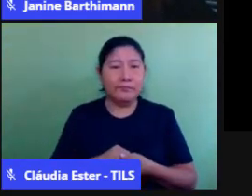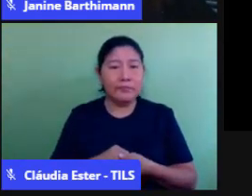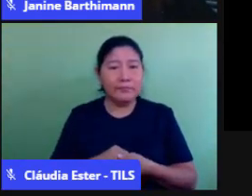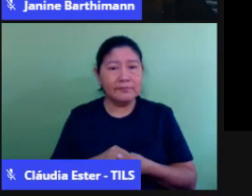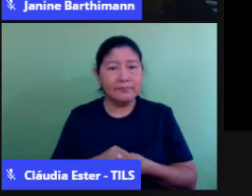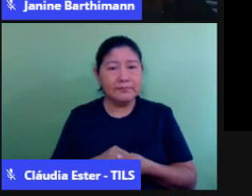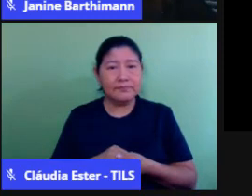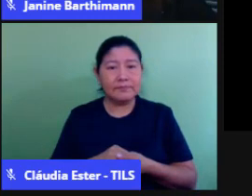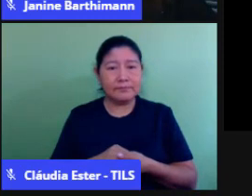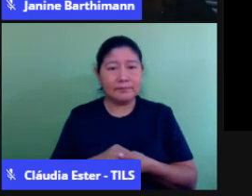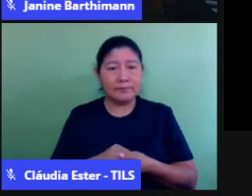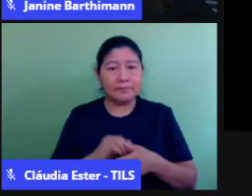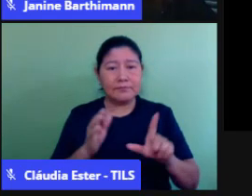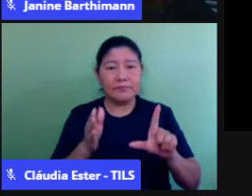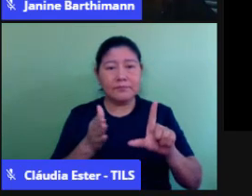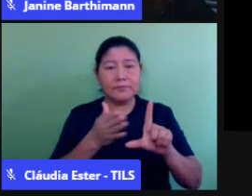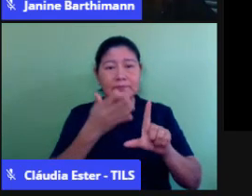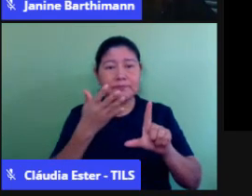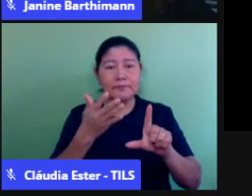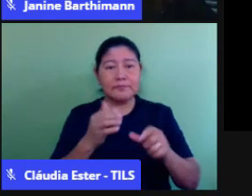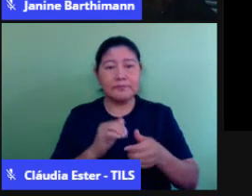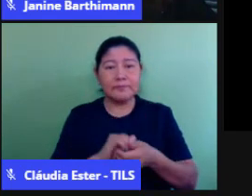Pode passar, professor?